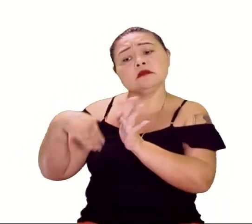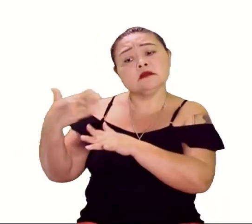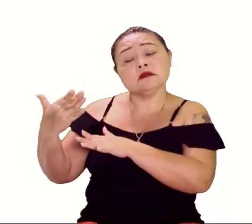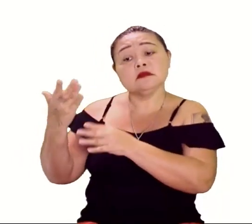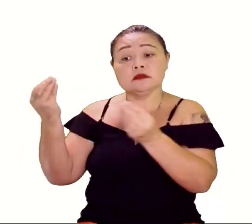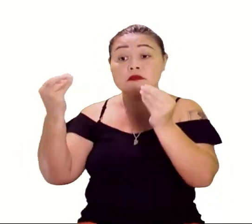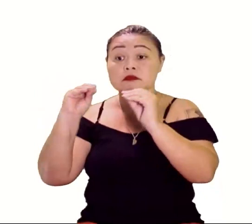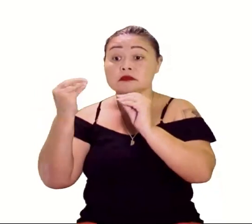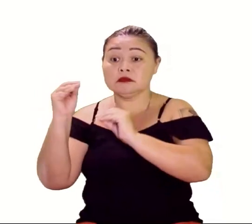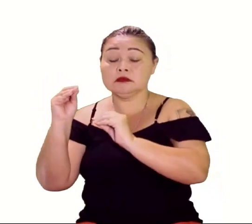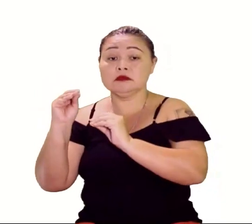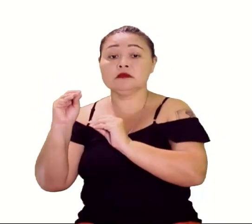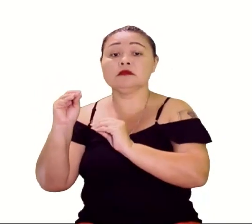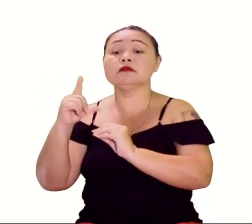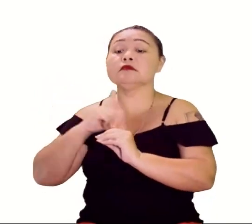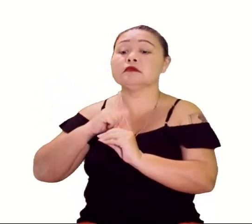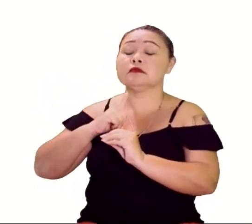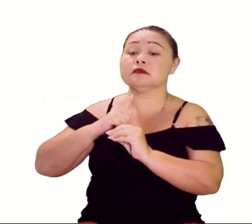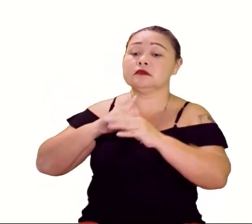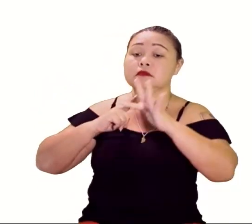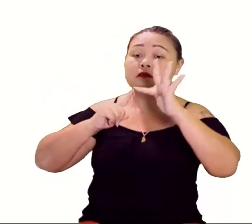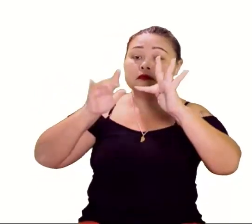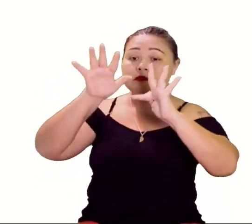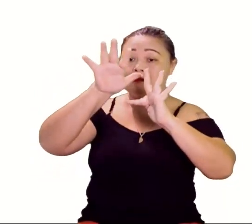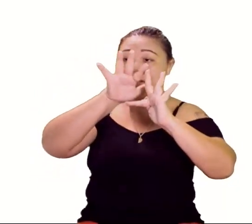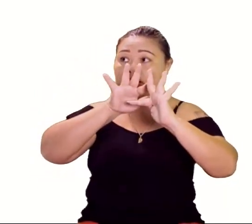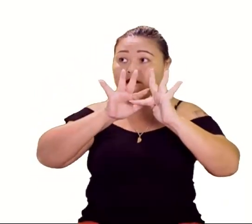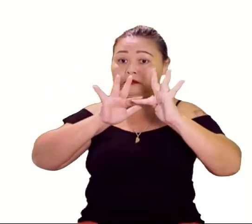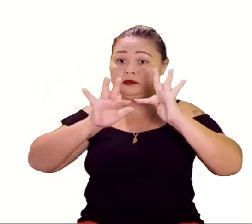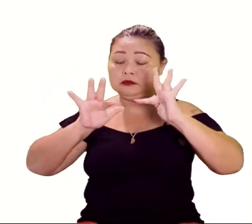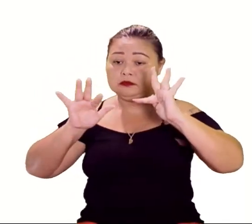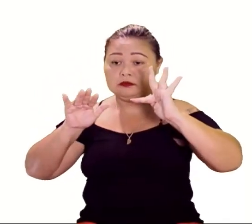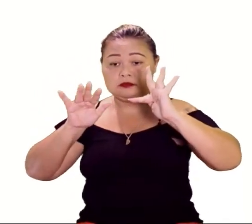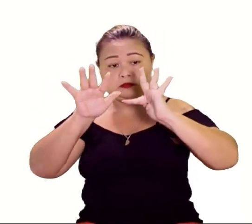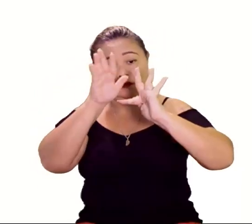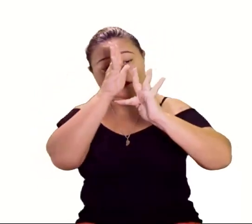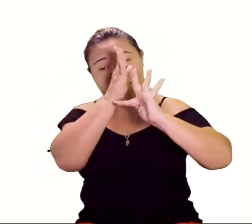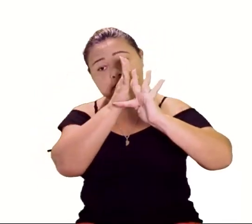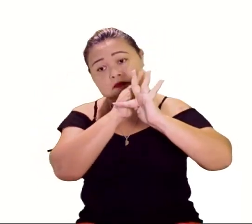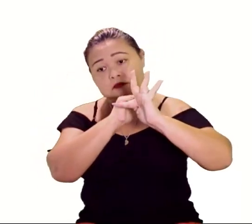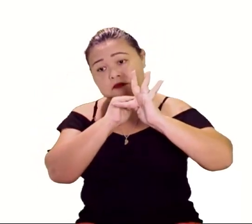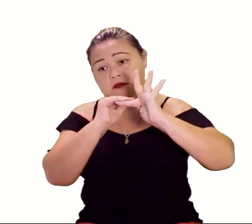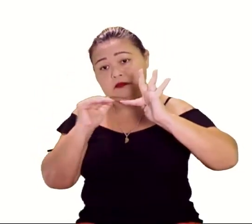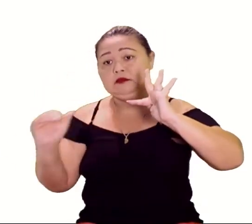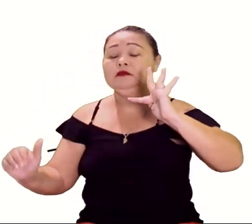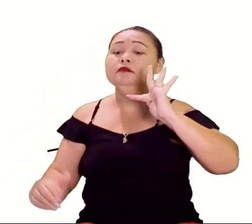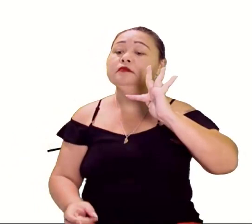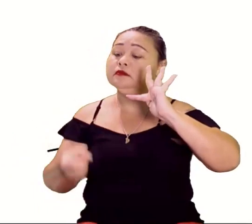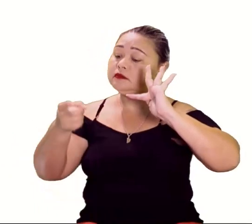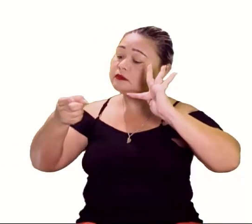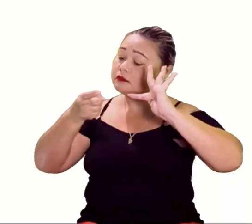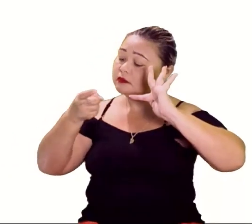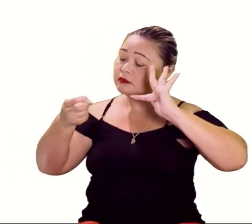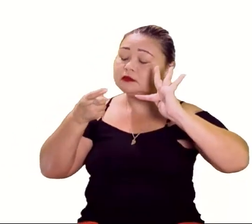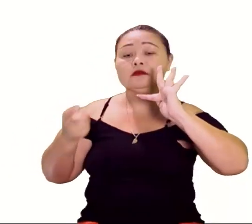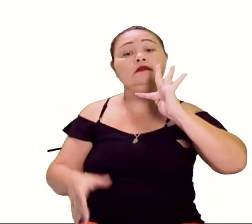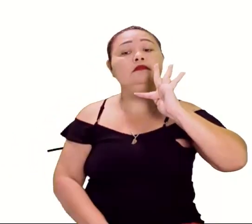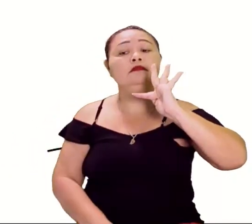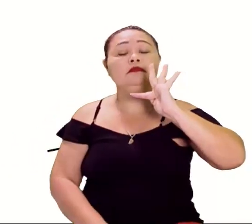ao esboço, não é? Ah. O esboço é, a gente marca um eixo X,